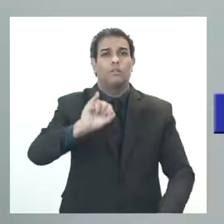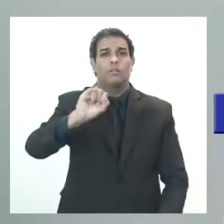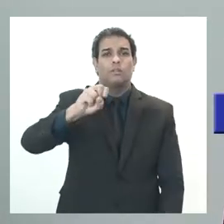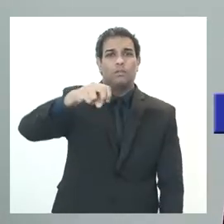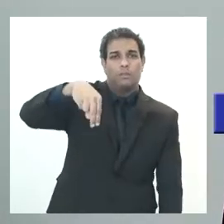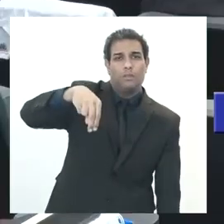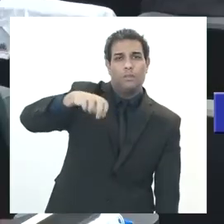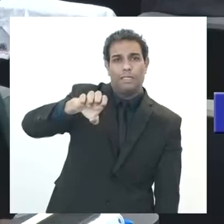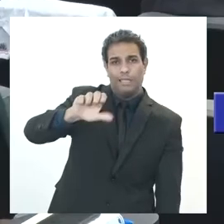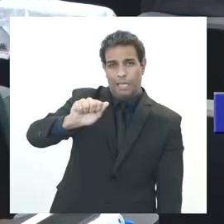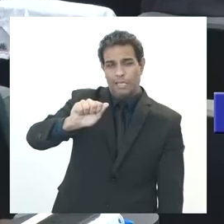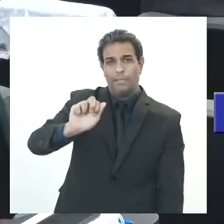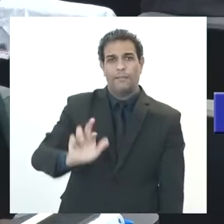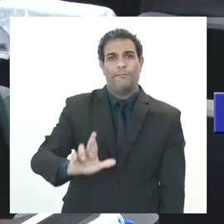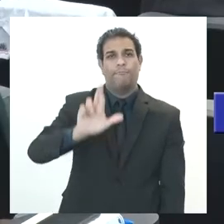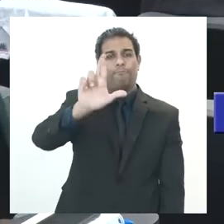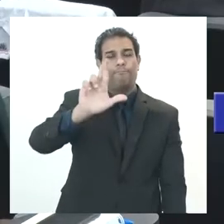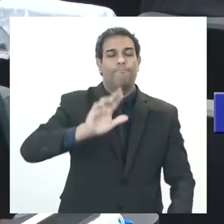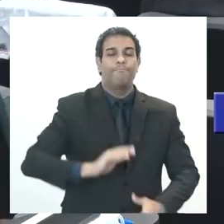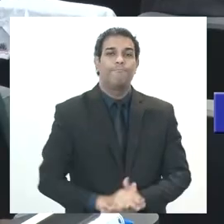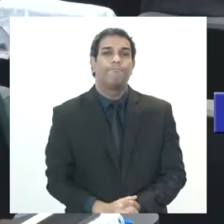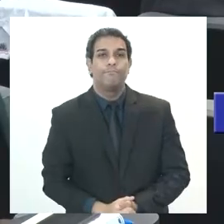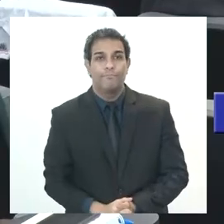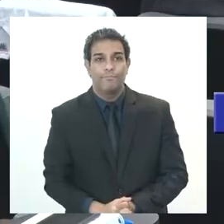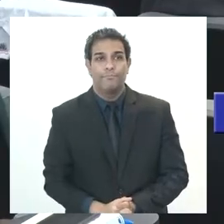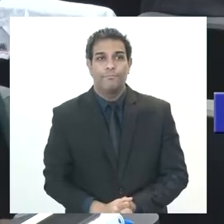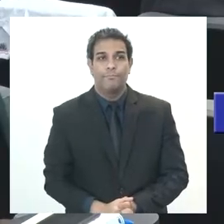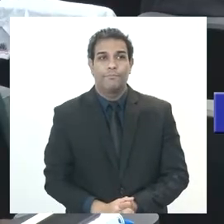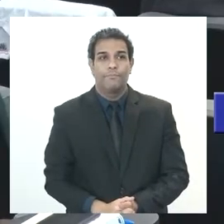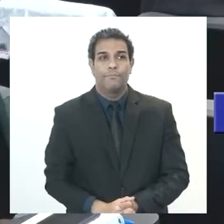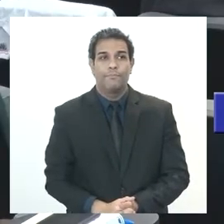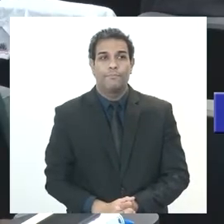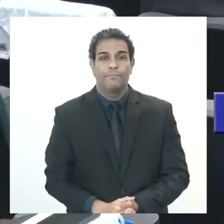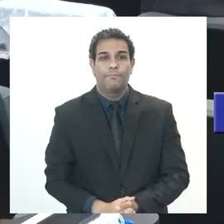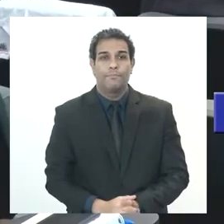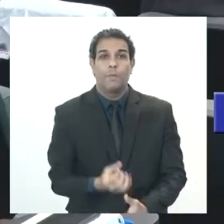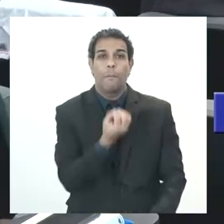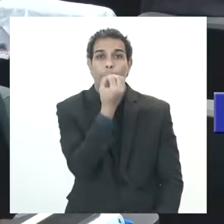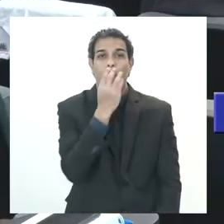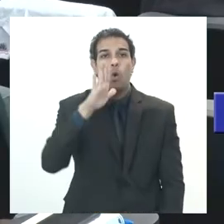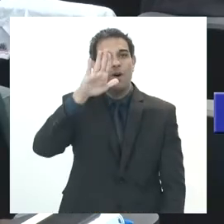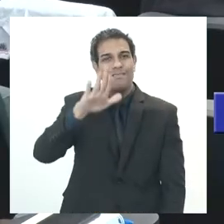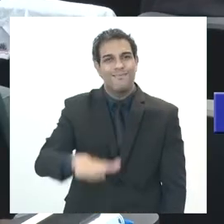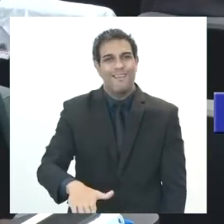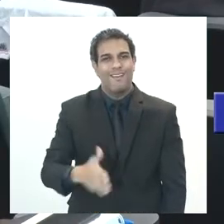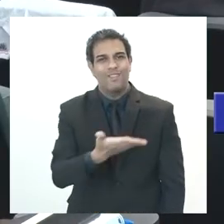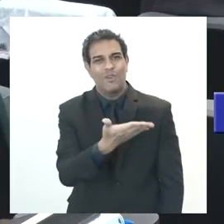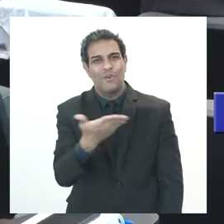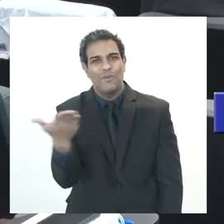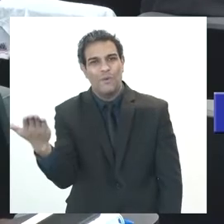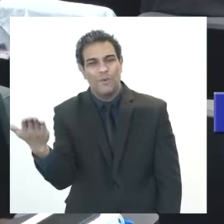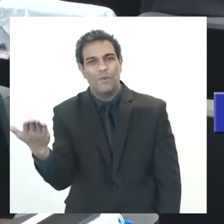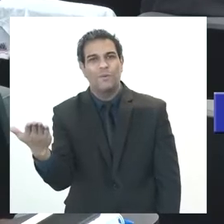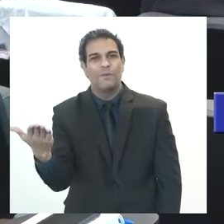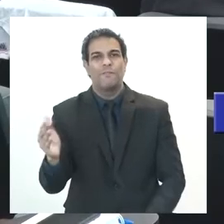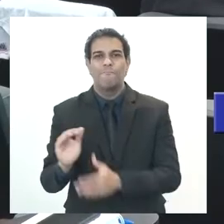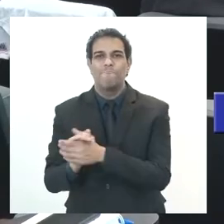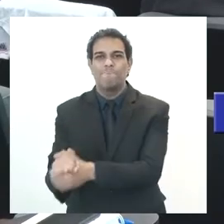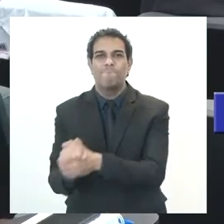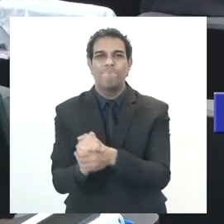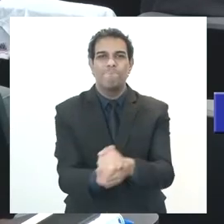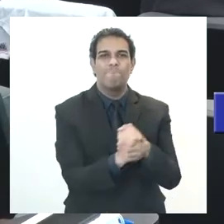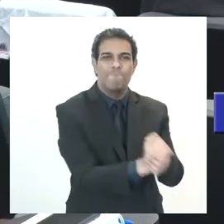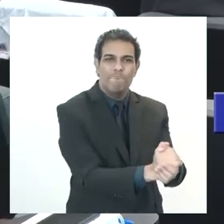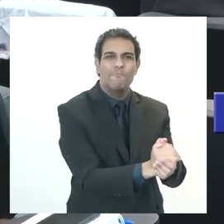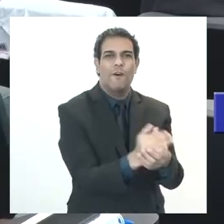favor Oi boa tarde Oi oi boa tarde a todos boa tarde Deputado Paulo